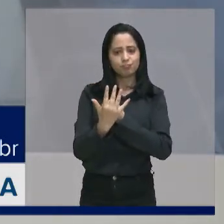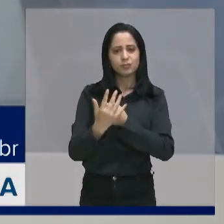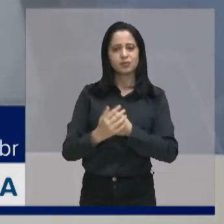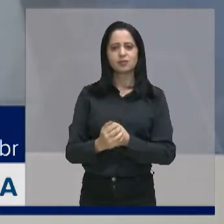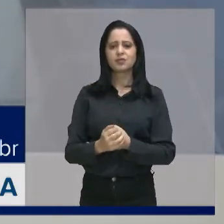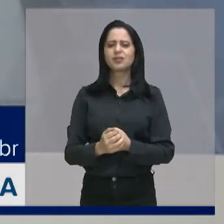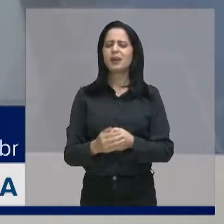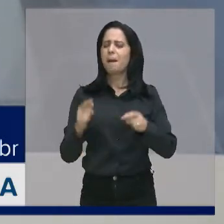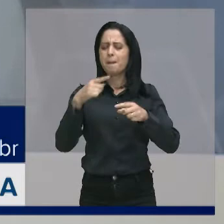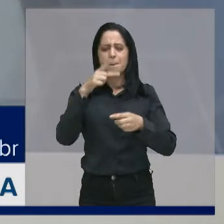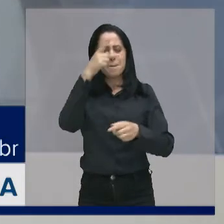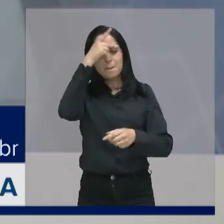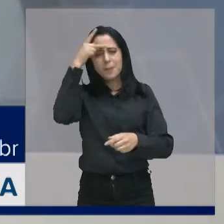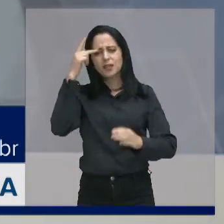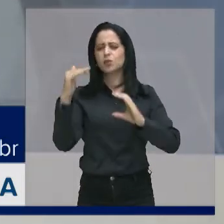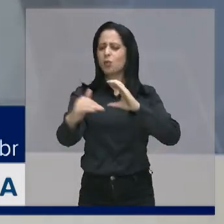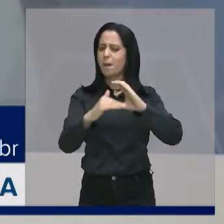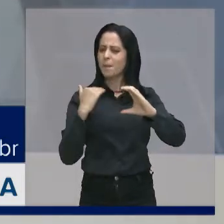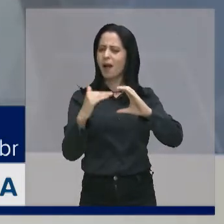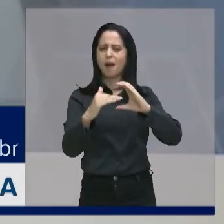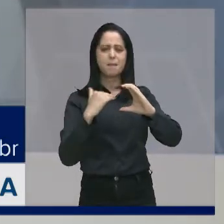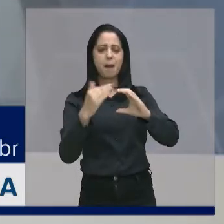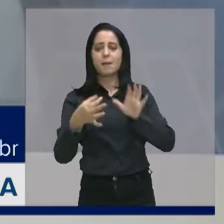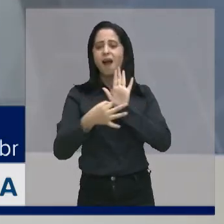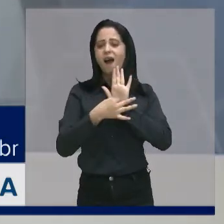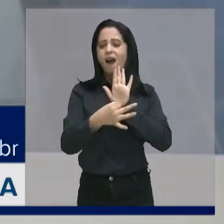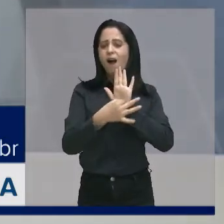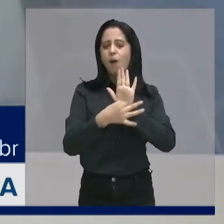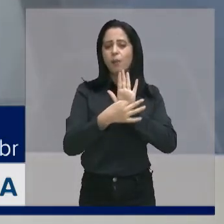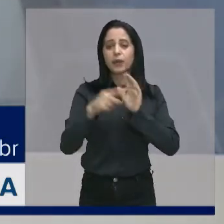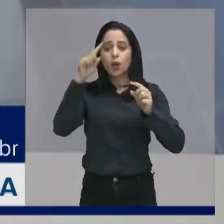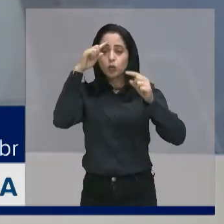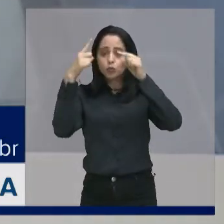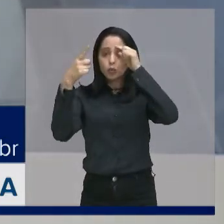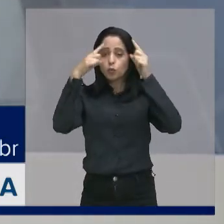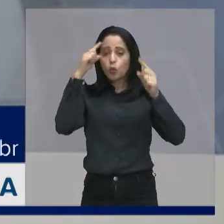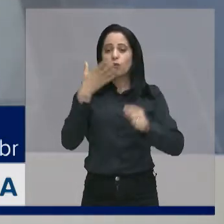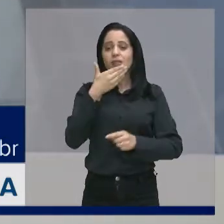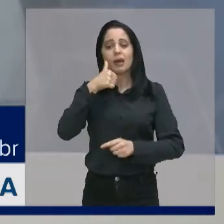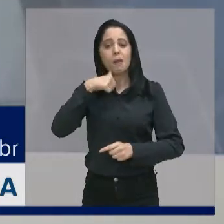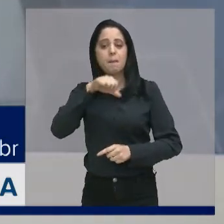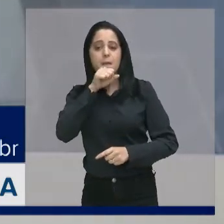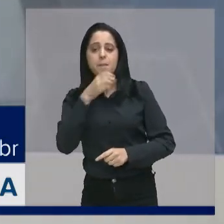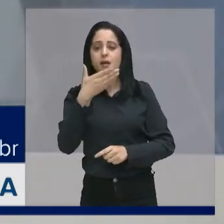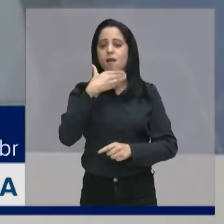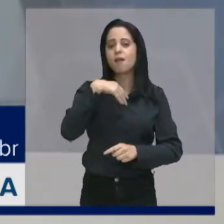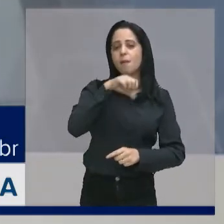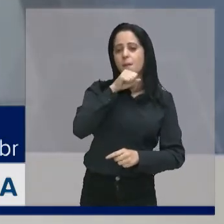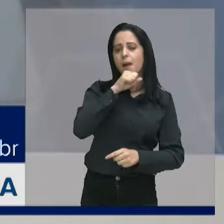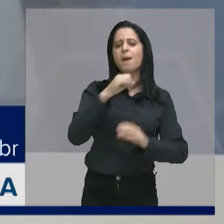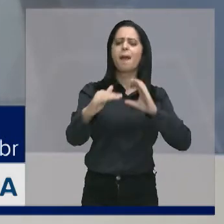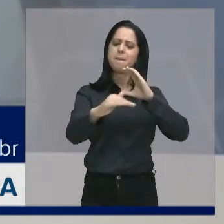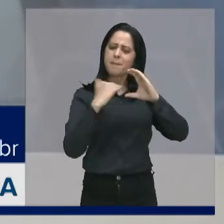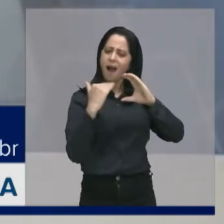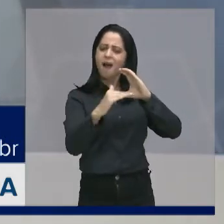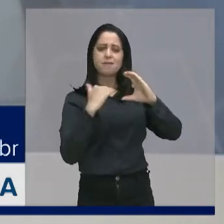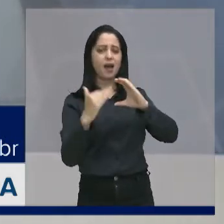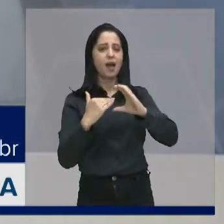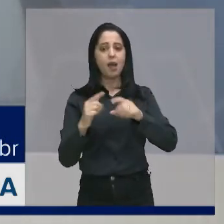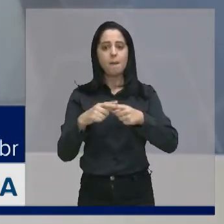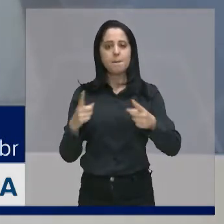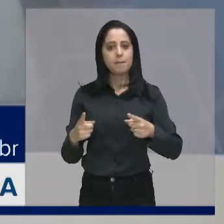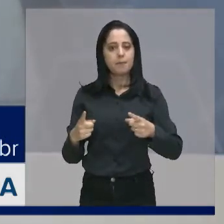de encaminhamentos, né? Sugestões de diretores, dúvidas de pais, sugestões e encaminhamentos de professores e educadores, mas